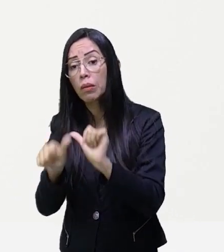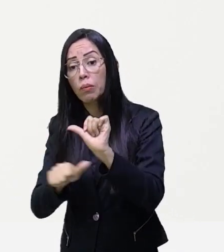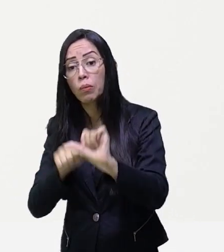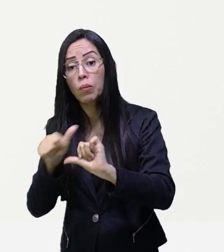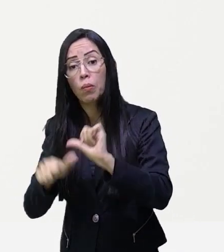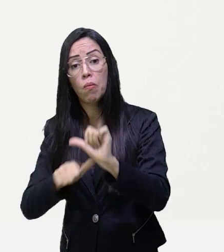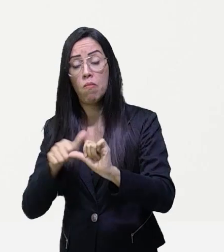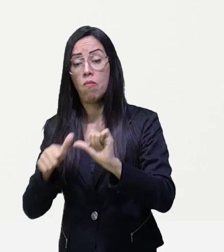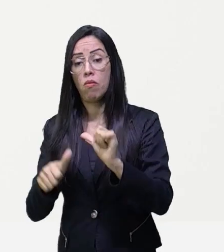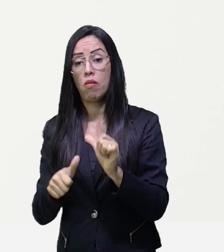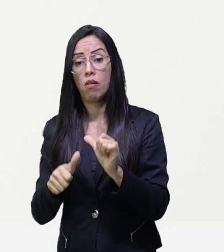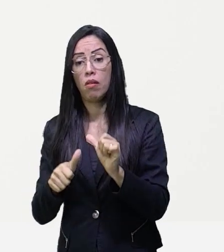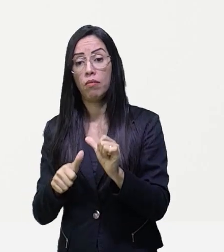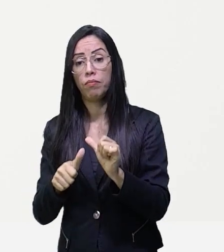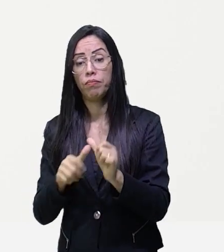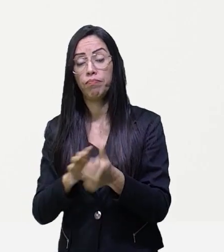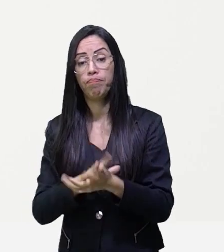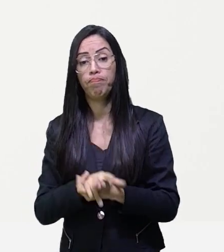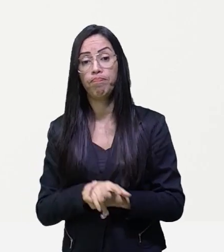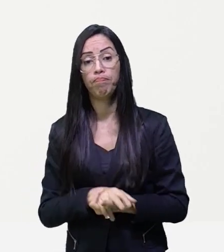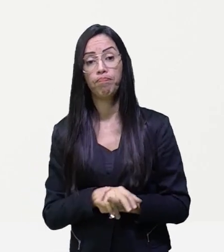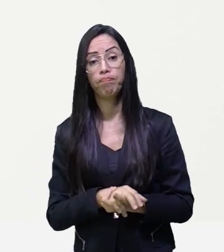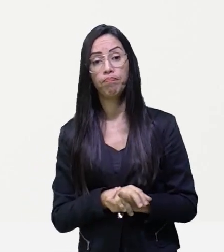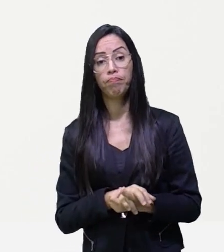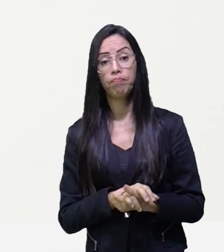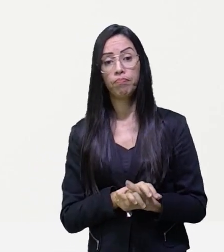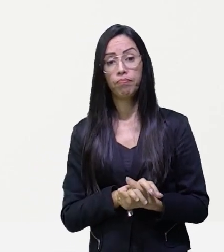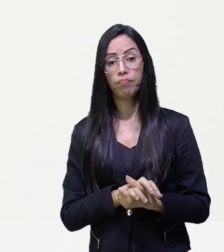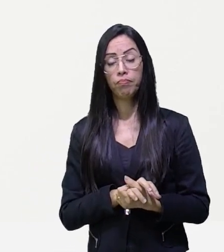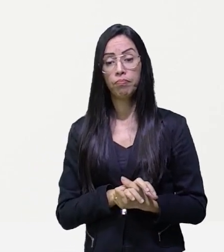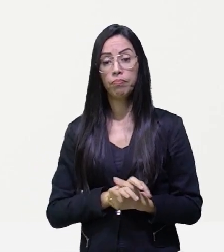impasse? Aqui é a fonte.